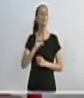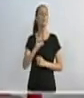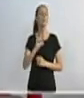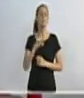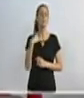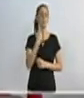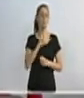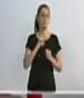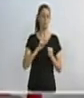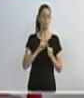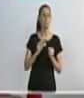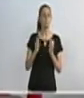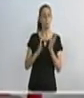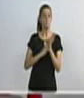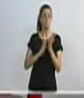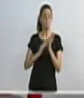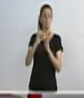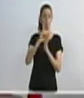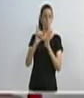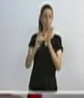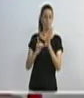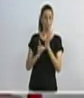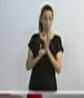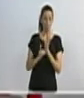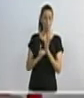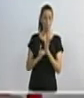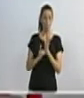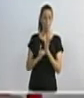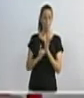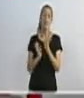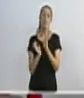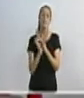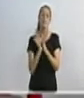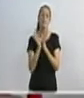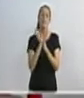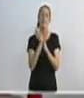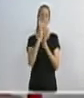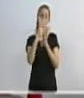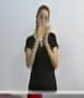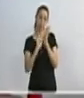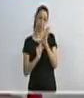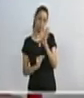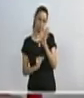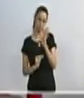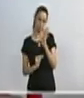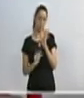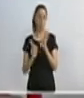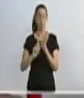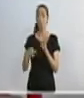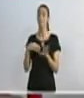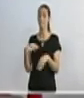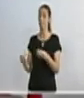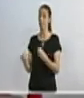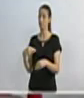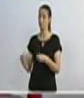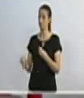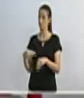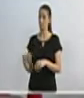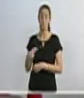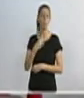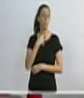proposição de decreto para desburocratizar, não flexibilizar, até porque não se